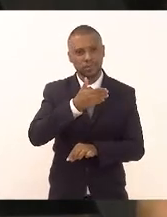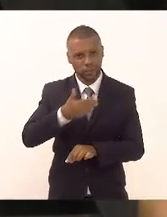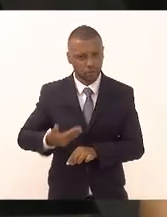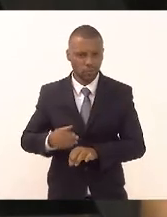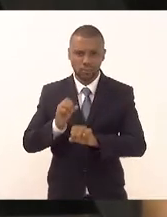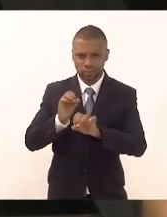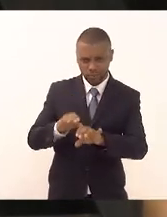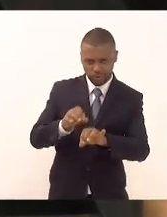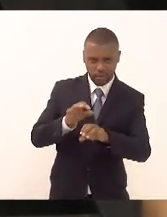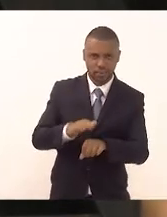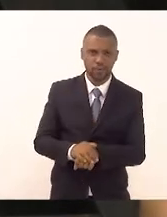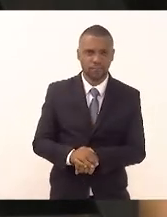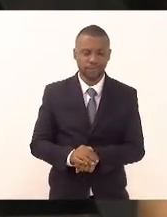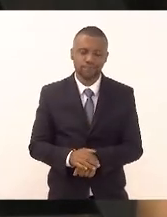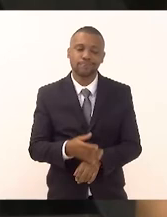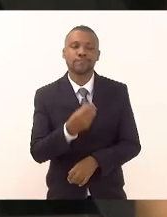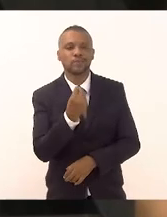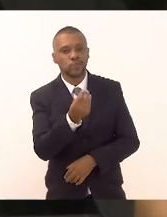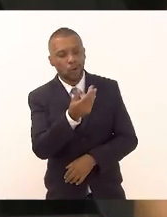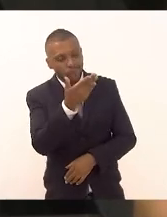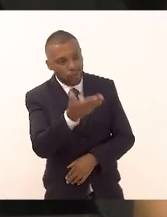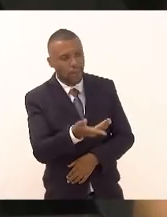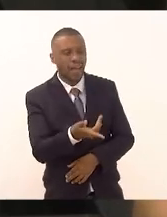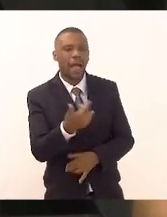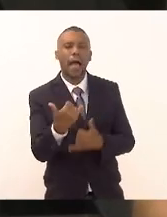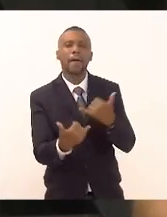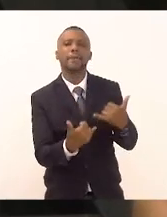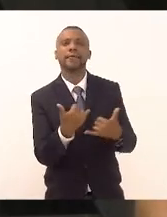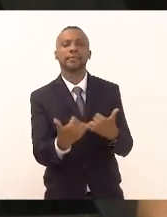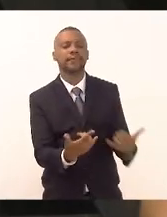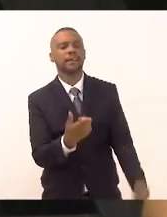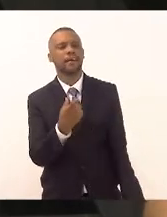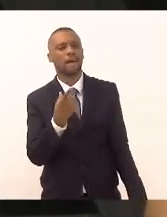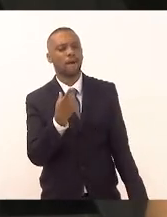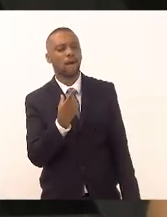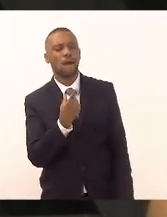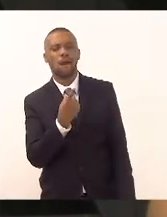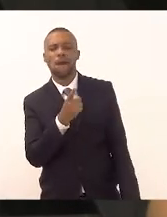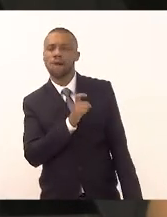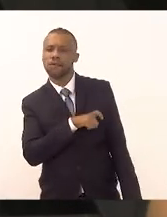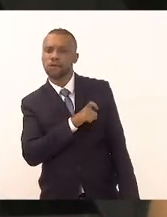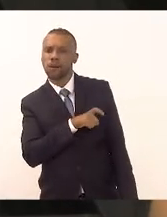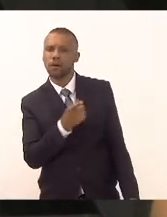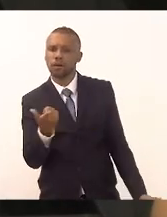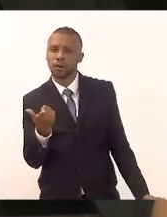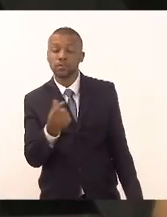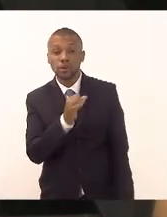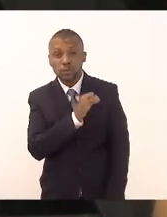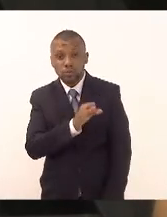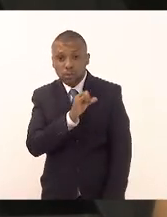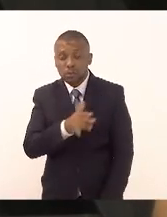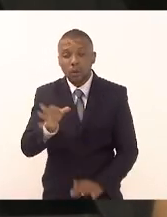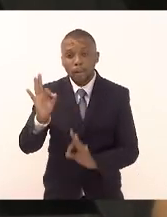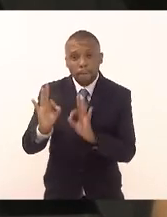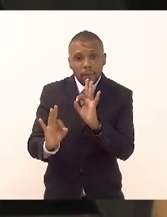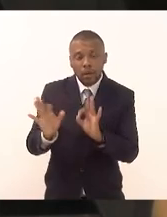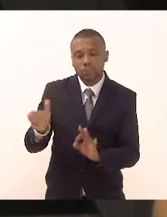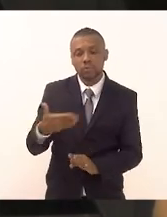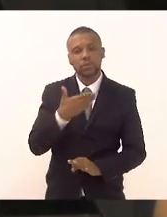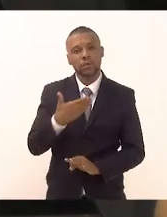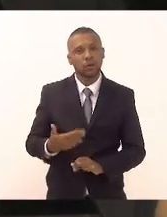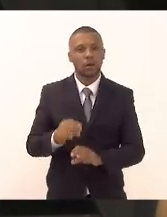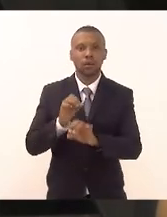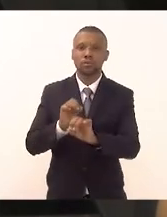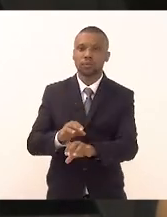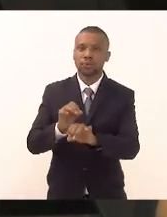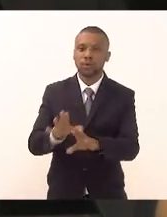de Educação, é brincadeira de mau gosto, porque o Rio de Janeiro, não só no atual Plano Estadual de Educação, não há nenhuma